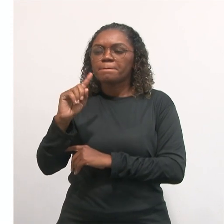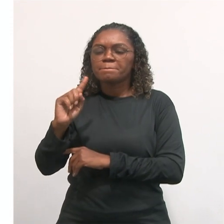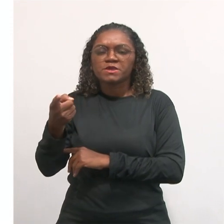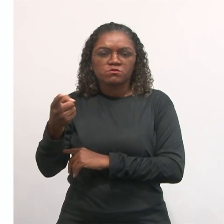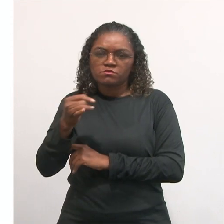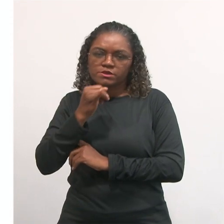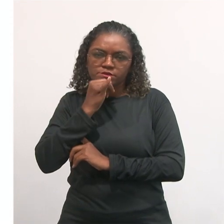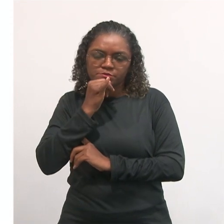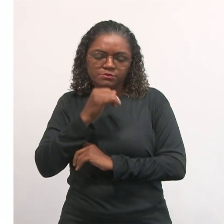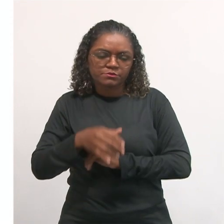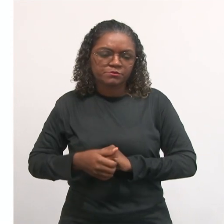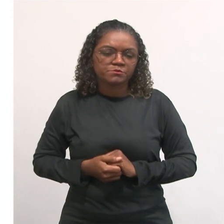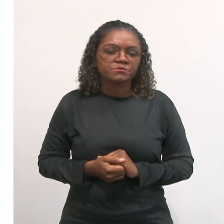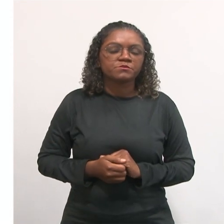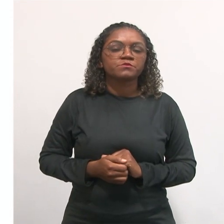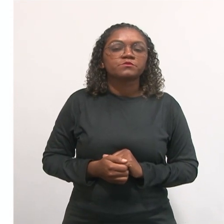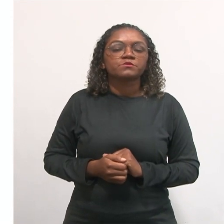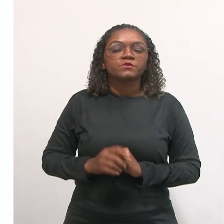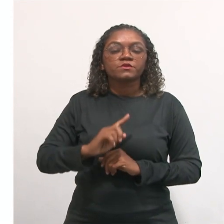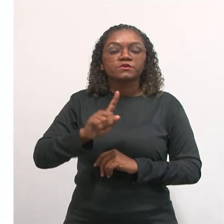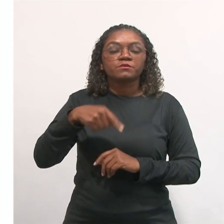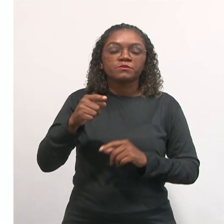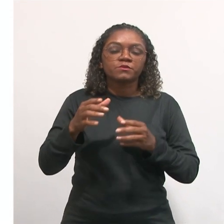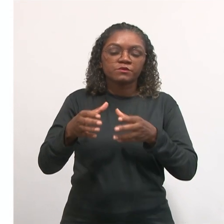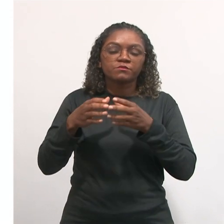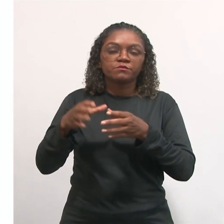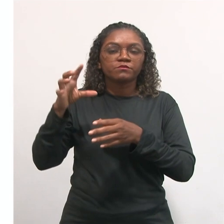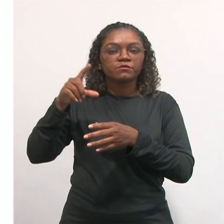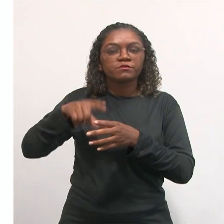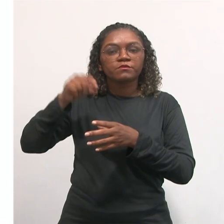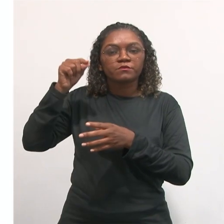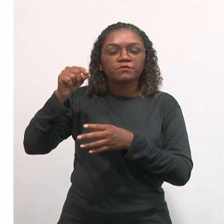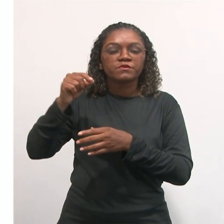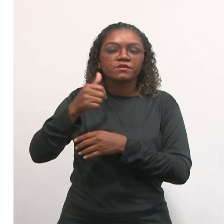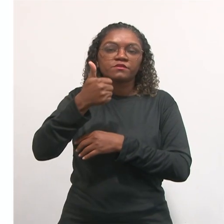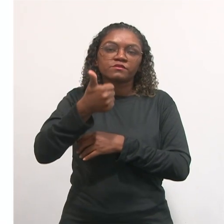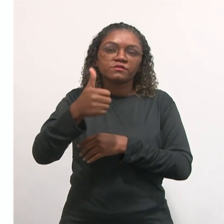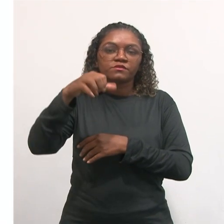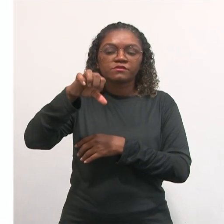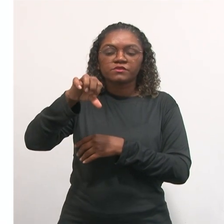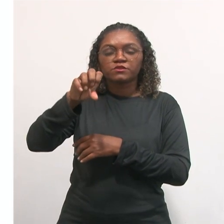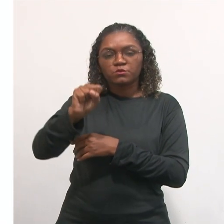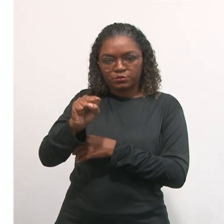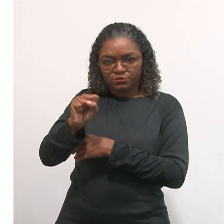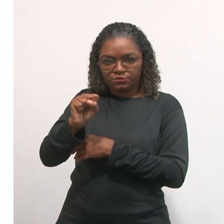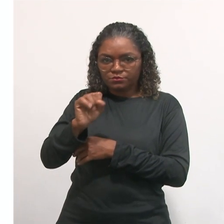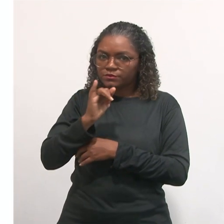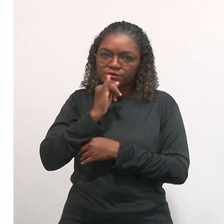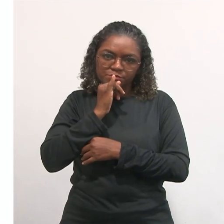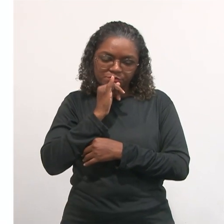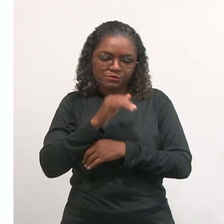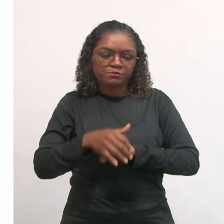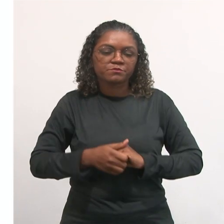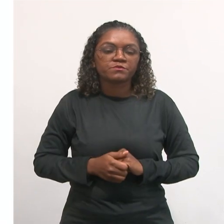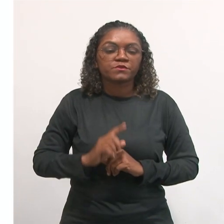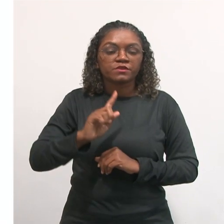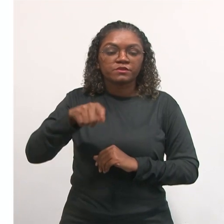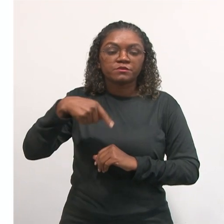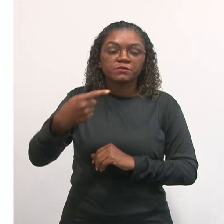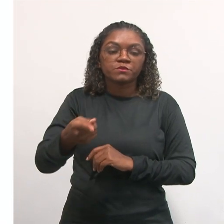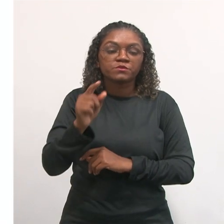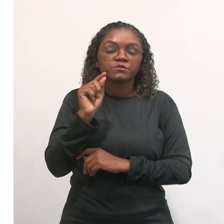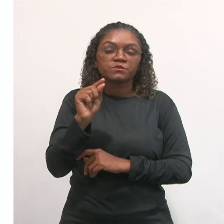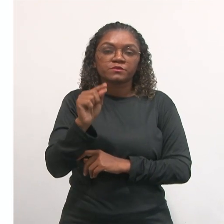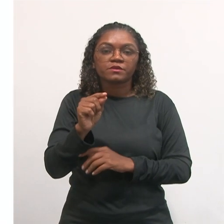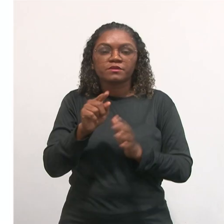por exemplo, e sortearia 198 números. E aí eu fazia a